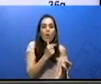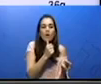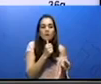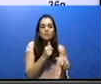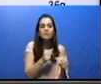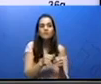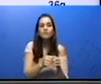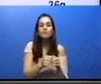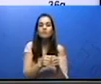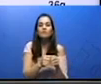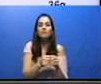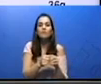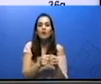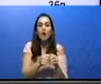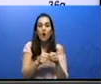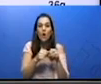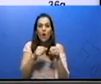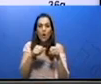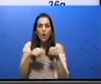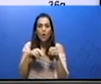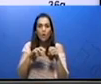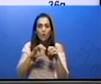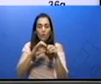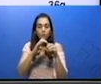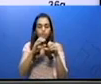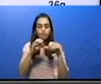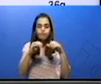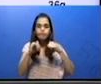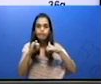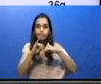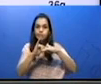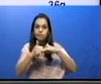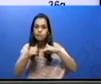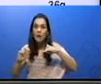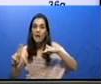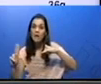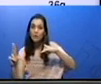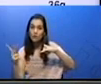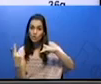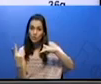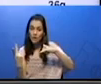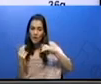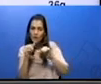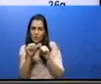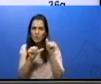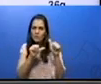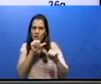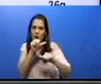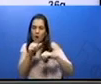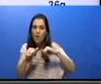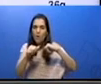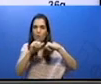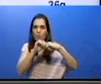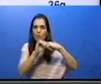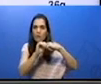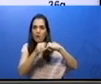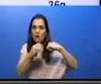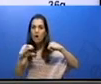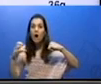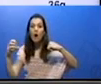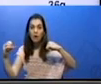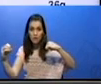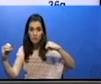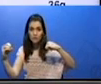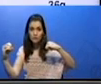gás hidrogênio na sua proporção e reagindo com o gás oxigênio, que vai formar a molécula